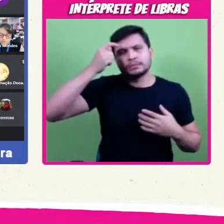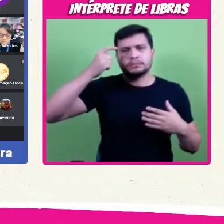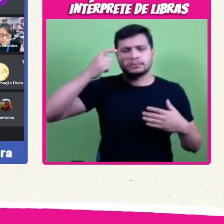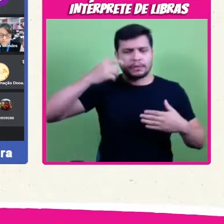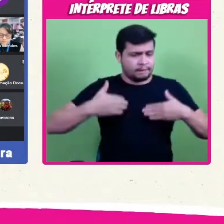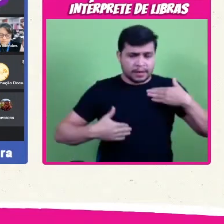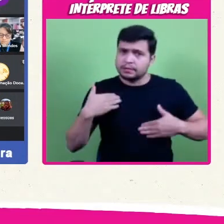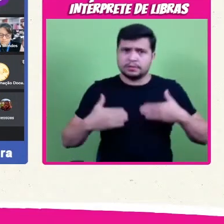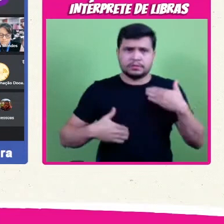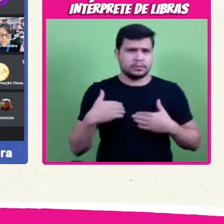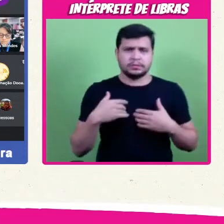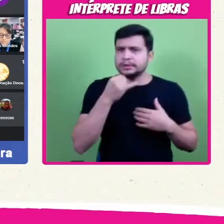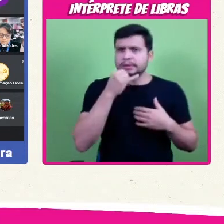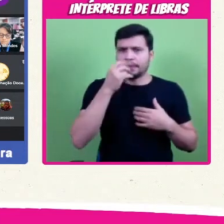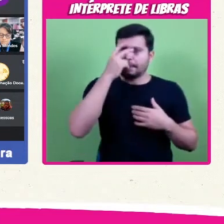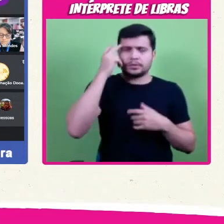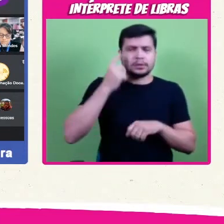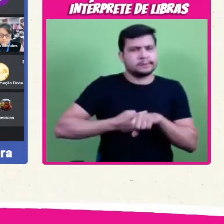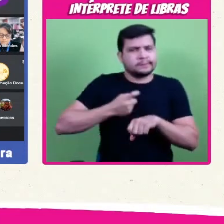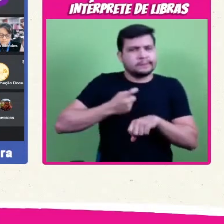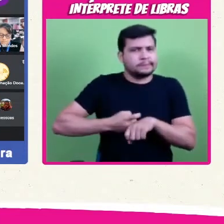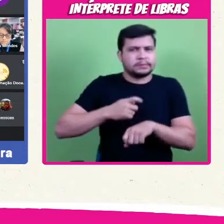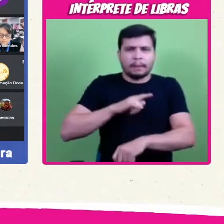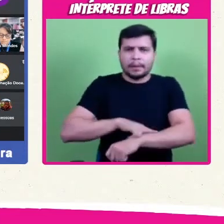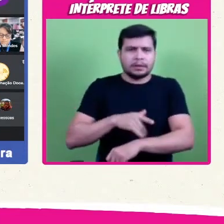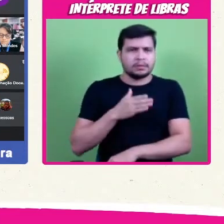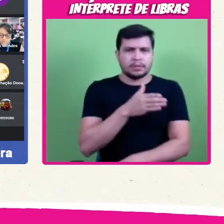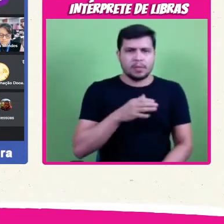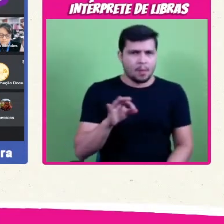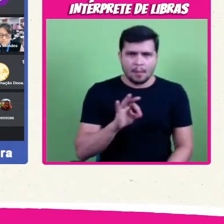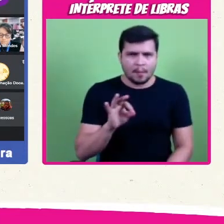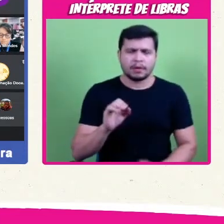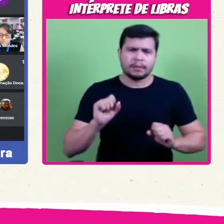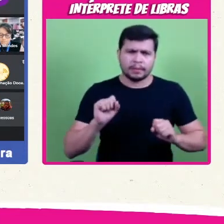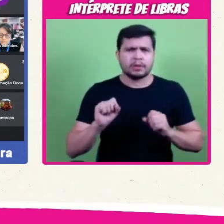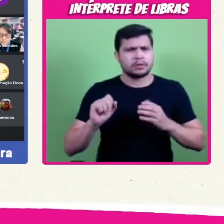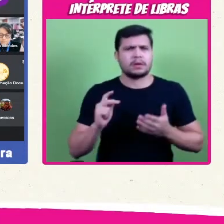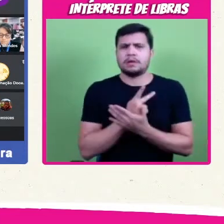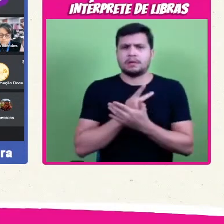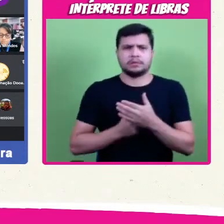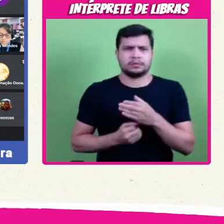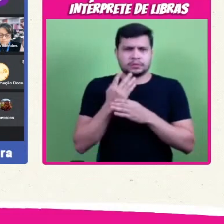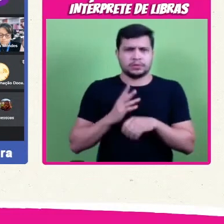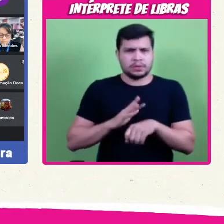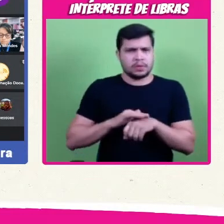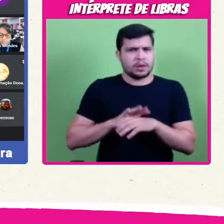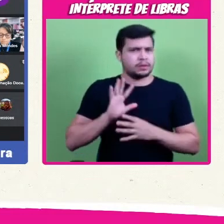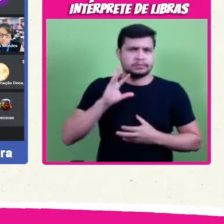estar segurando ali o xixi por tanto tempo, ou desenvolveu um problema renal mais grave.